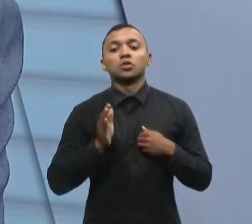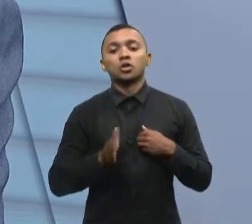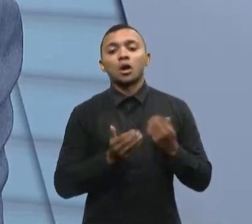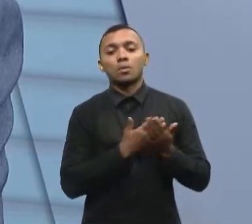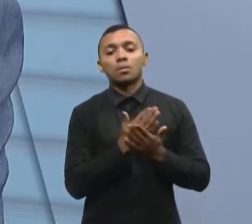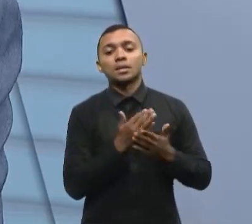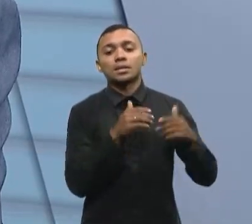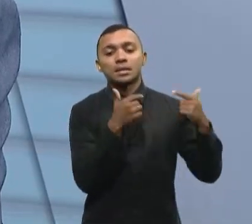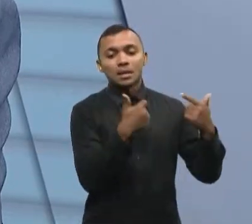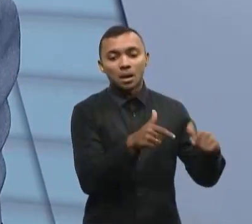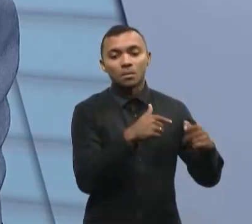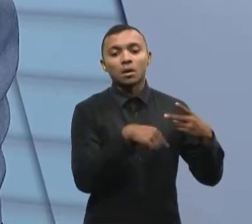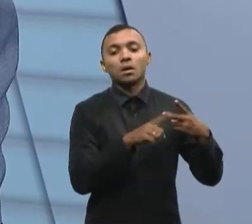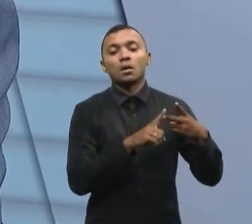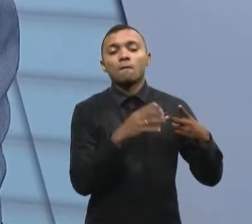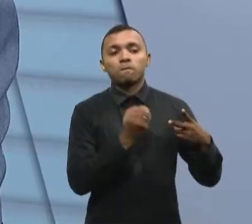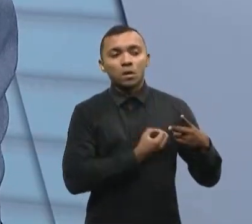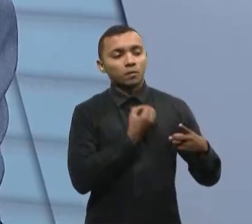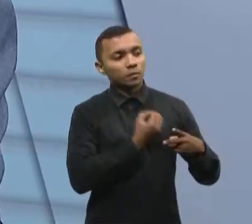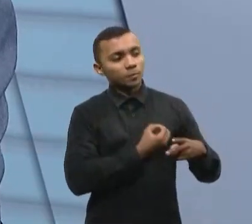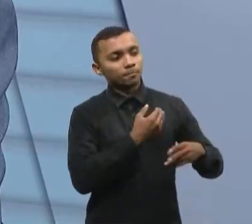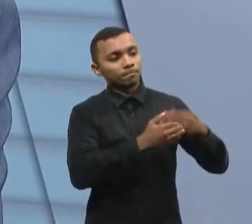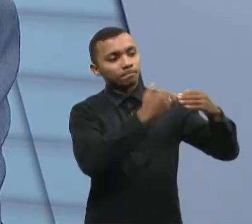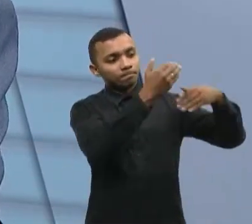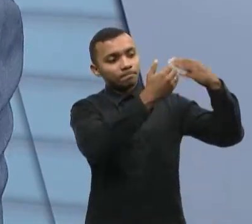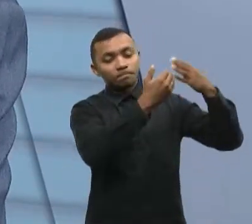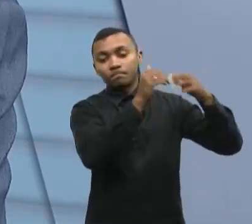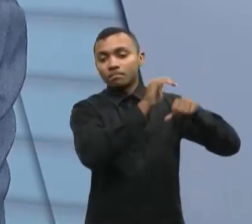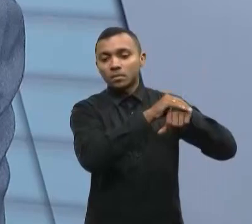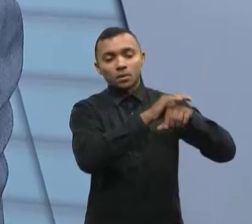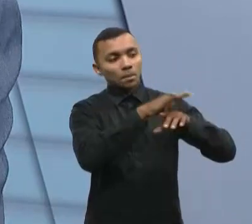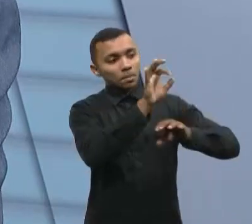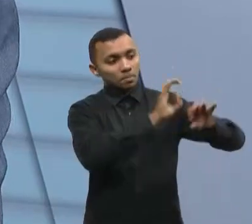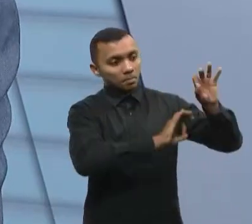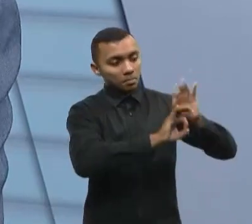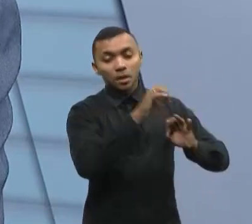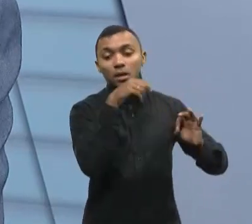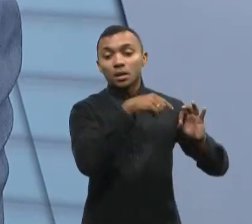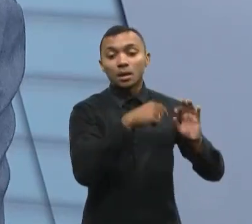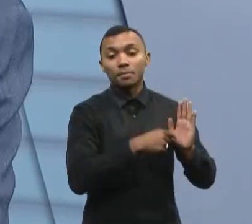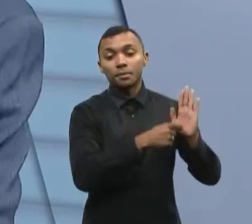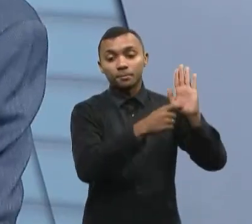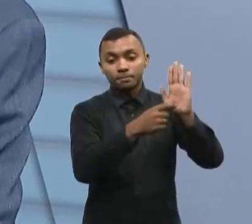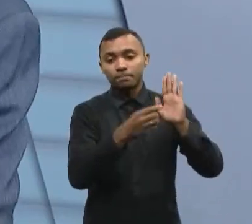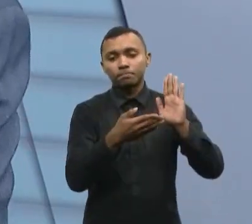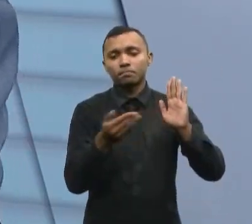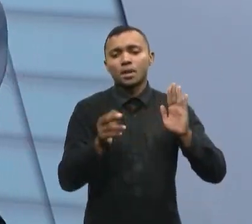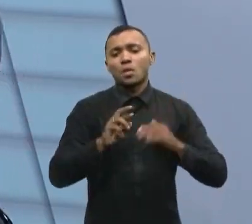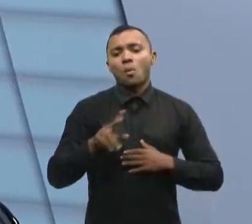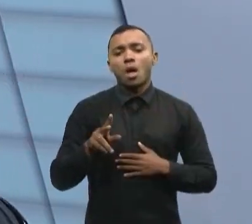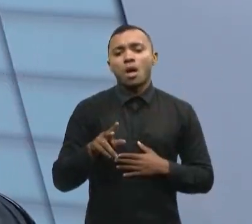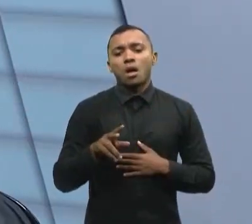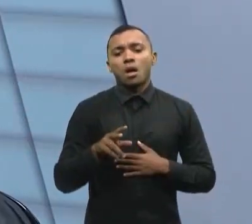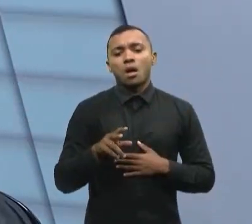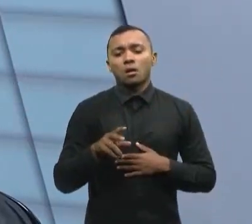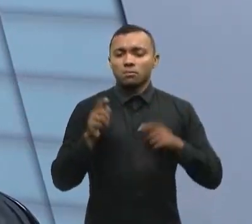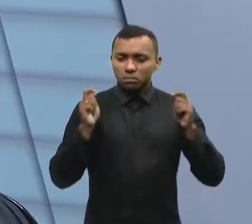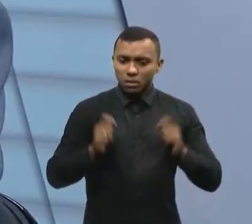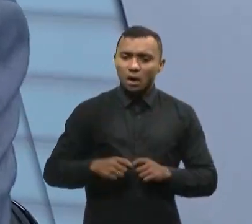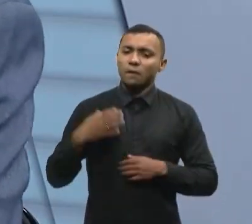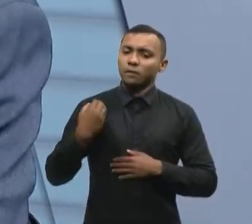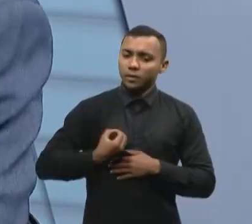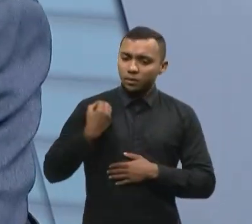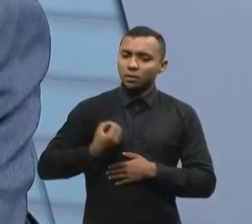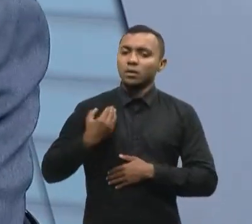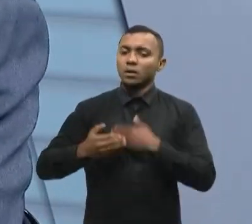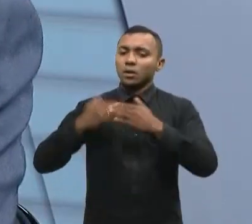trabalhando na vida, organizadamente, mostrando que isso não é discurso, eles chegam